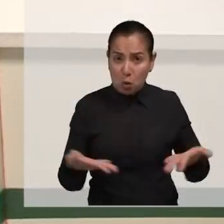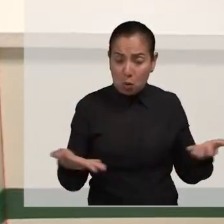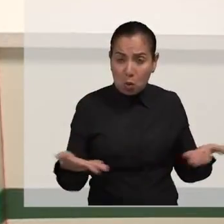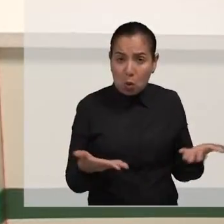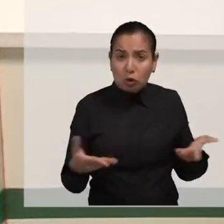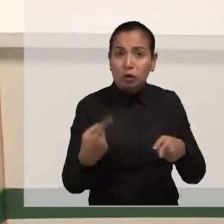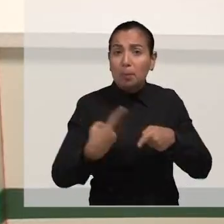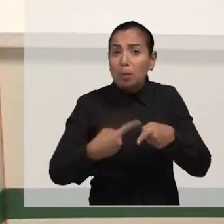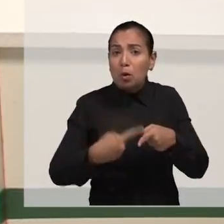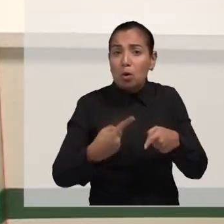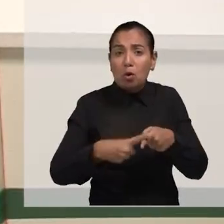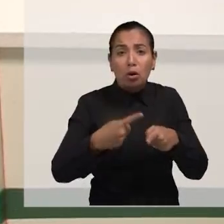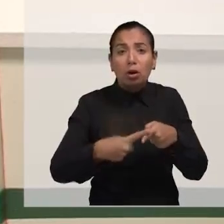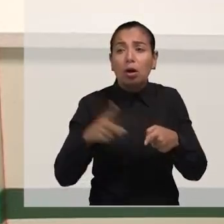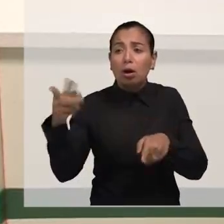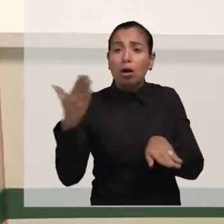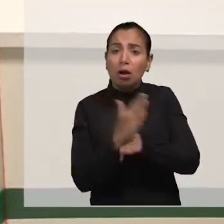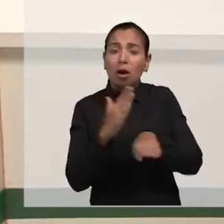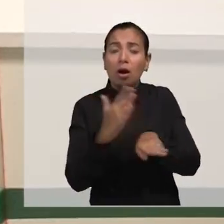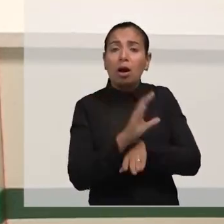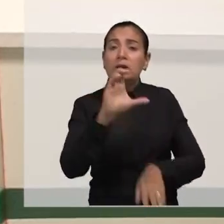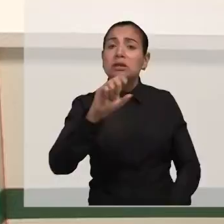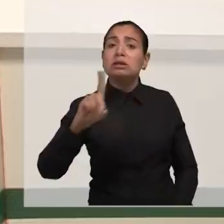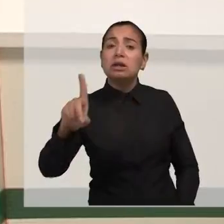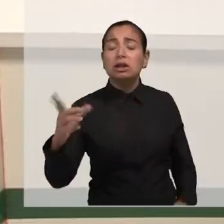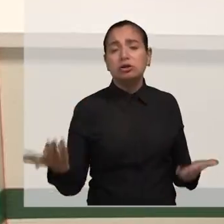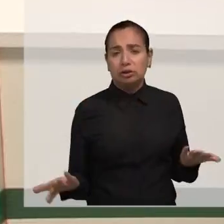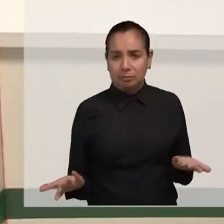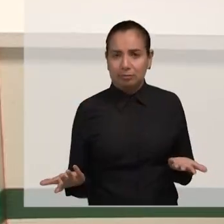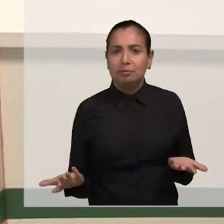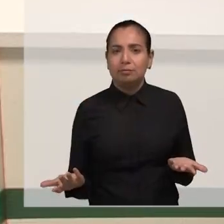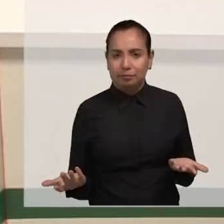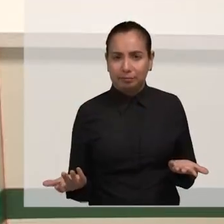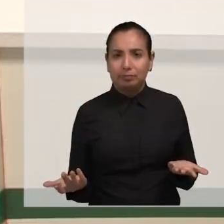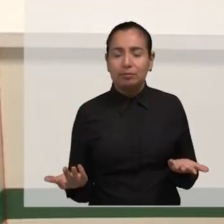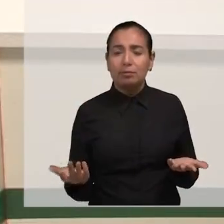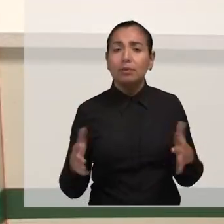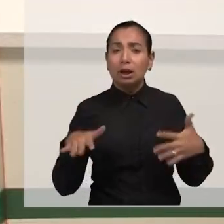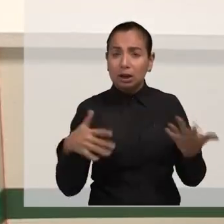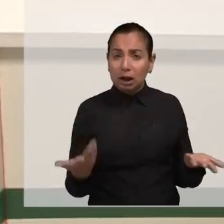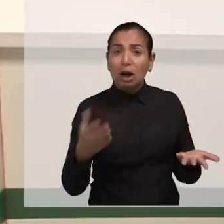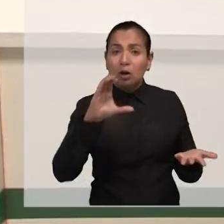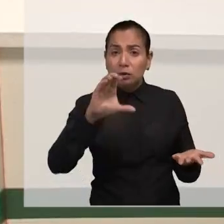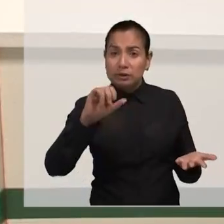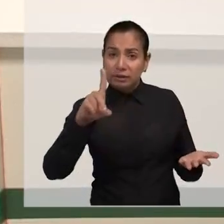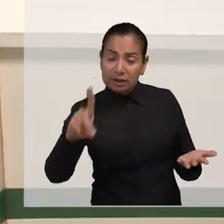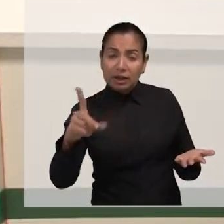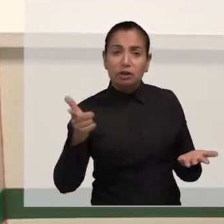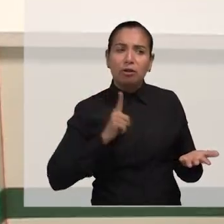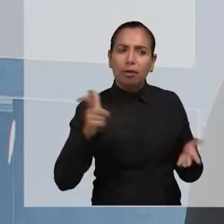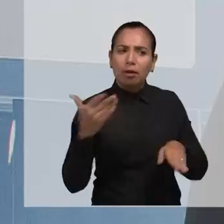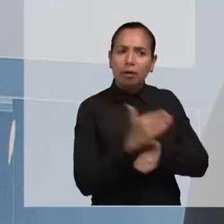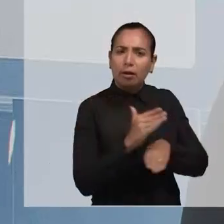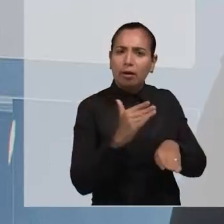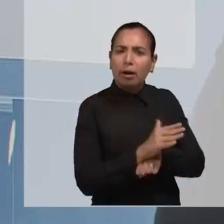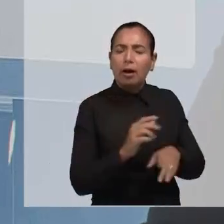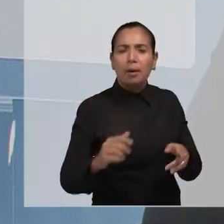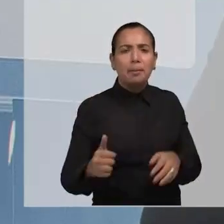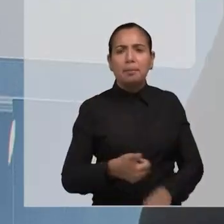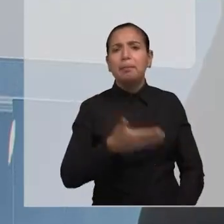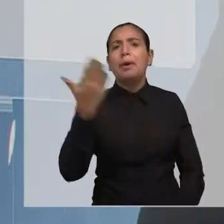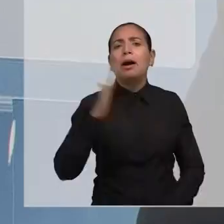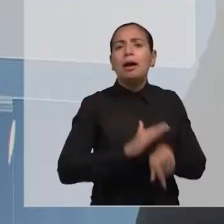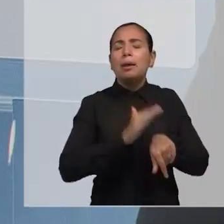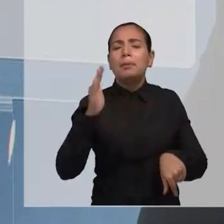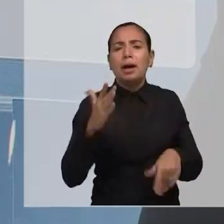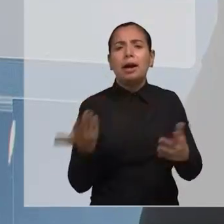sua vinda aqui mais uma vez. Obrigado a você, telespectador, pelo carinho, pela audiência. Se Deus quiser, a gente vai estar aqui de volta na próxima semana com mais um